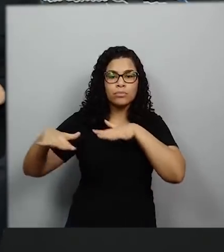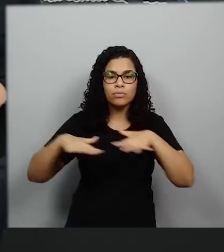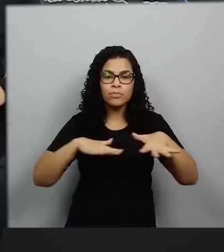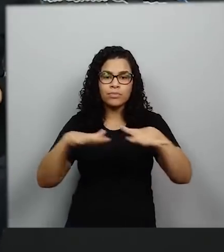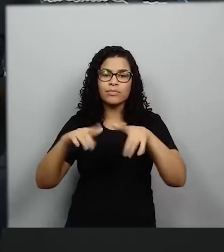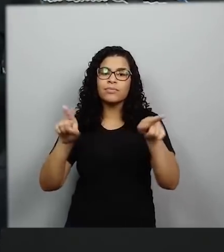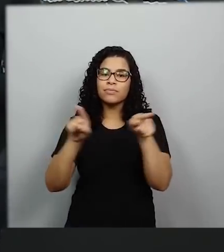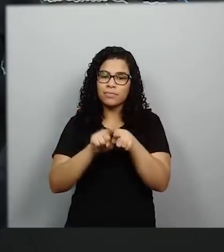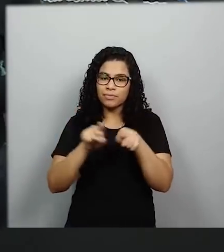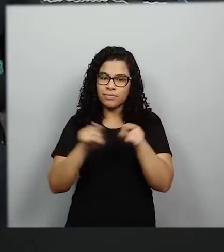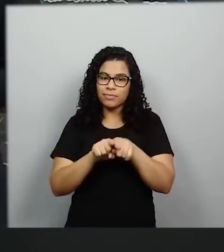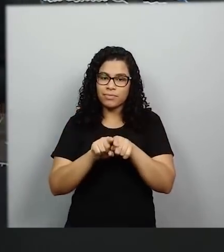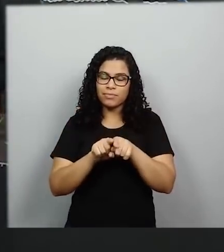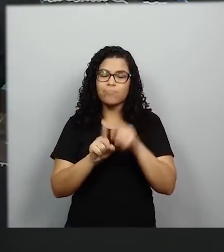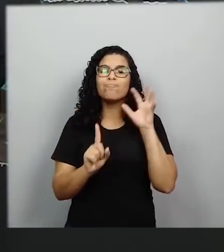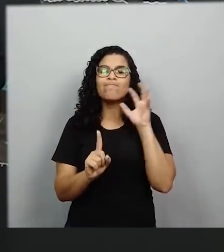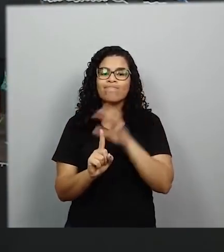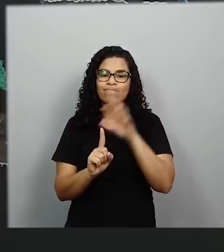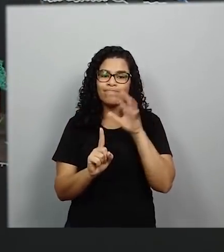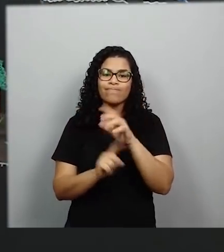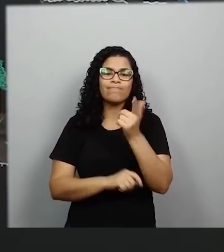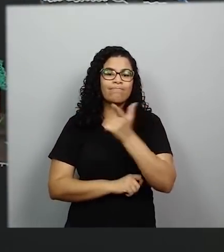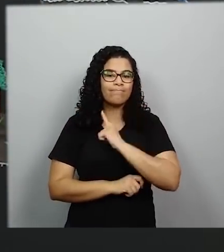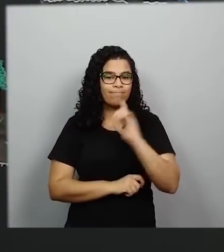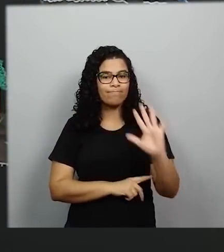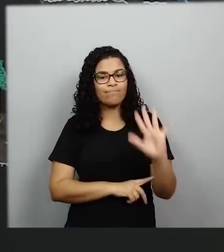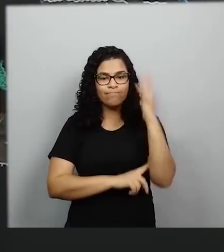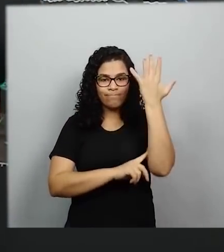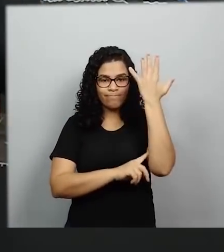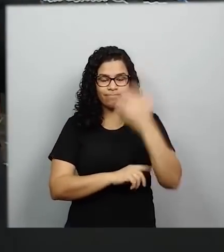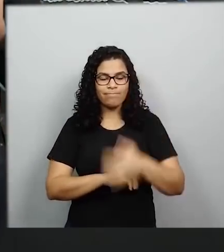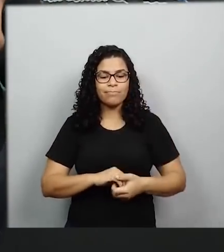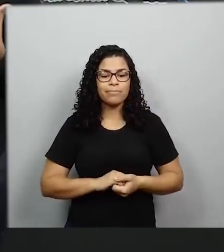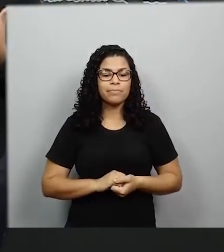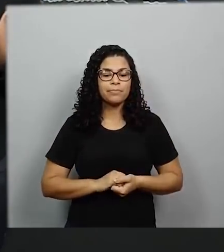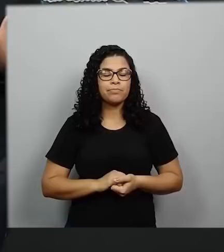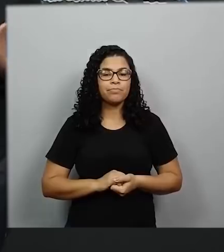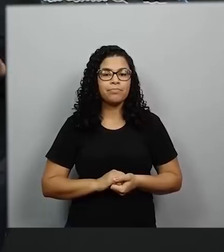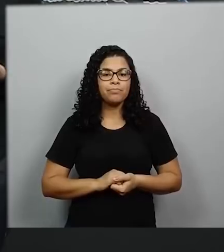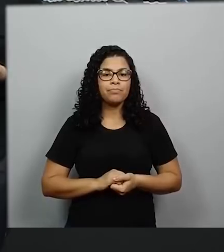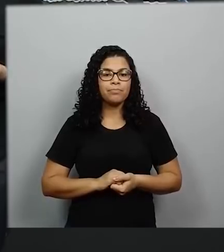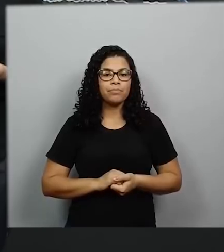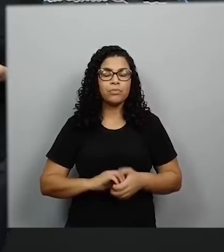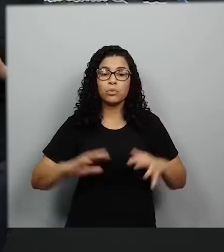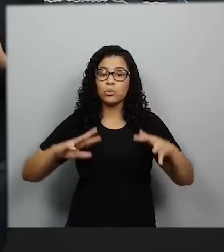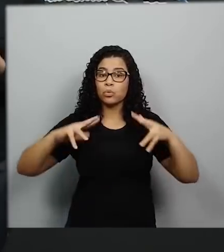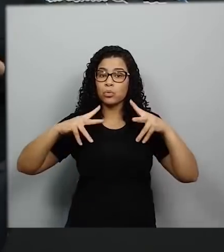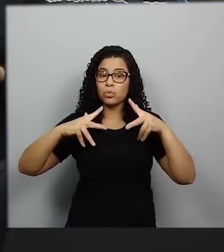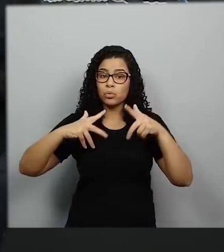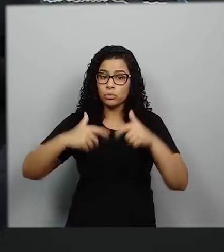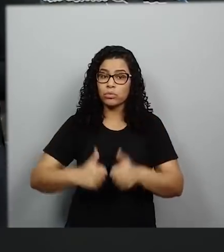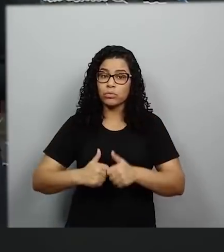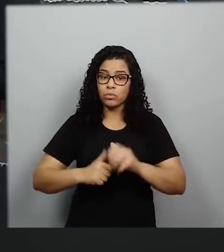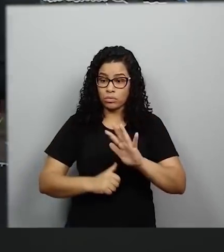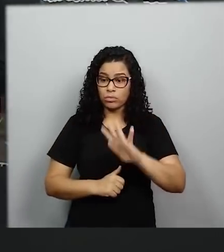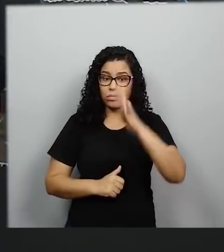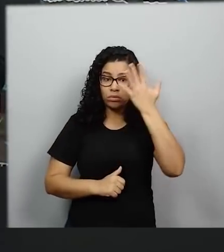desse aspecto social, esse aspecto econômico e até psicológico, porque os danos das pessoas